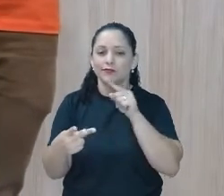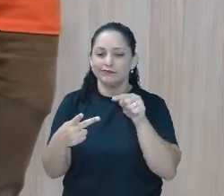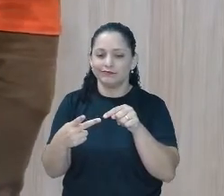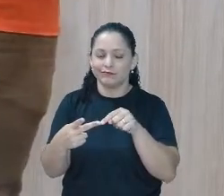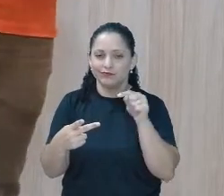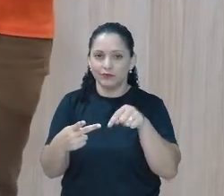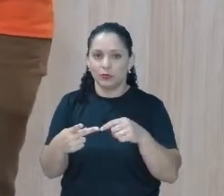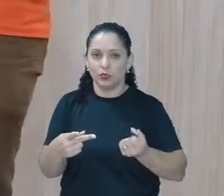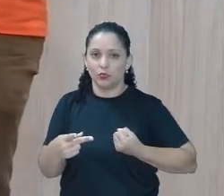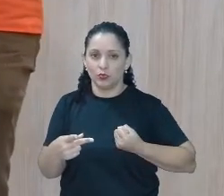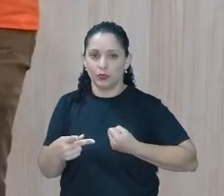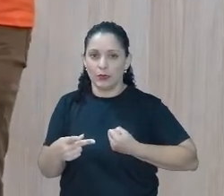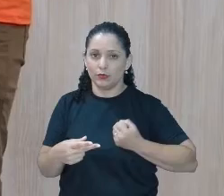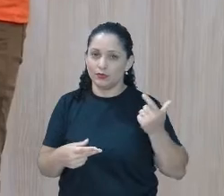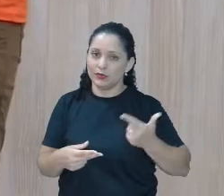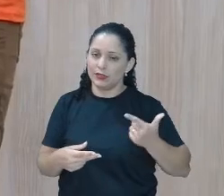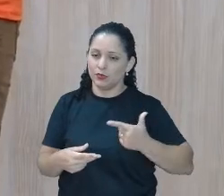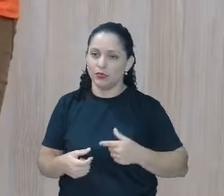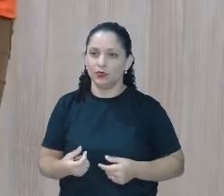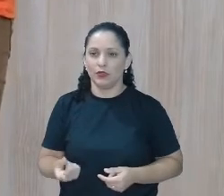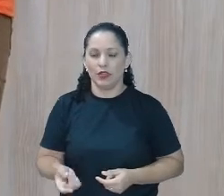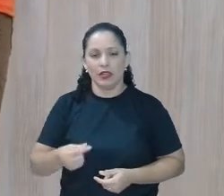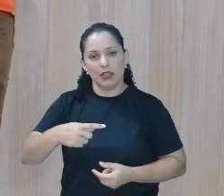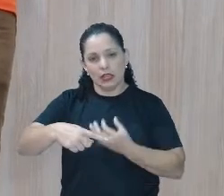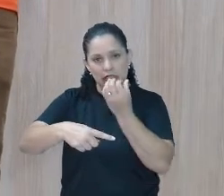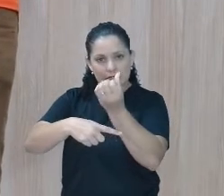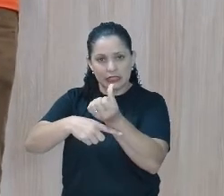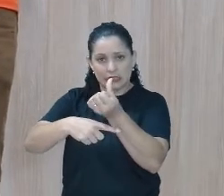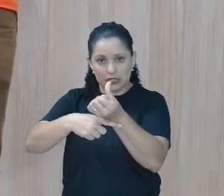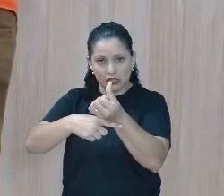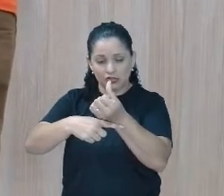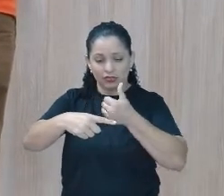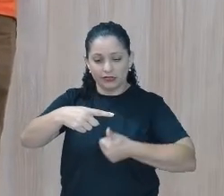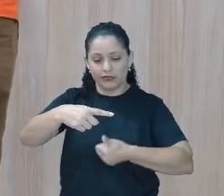segundo número de cada fileira, 6